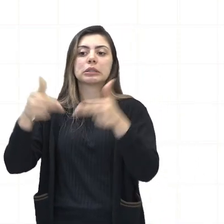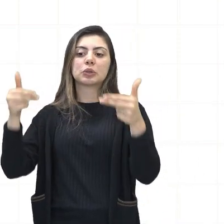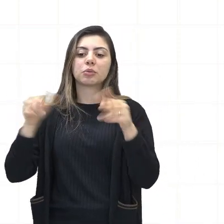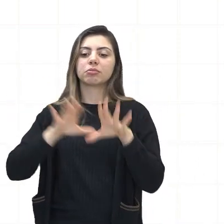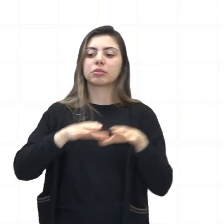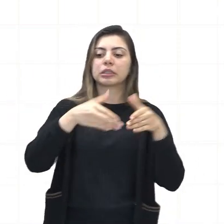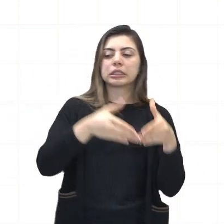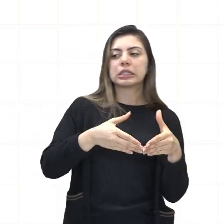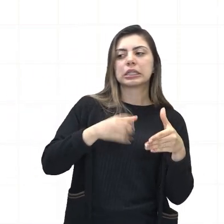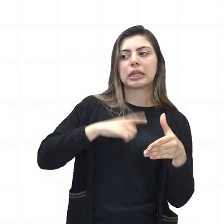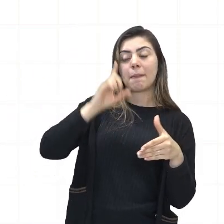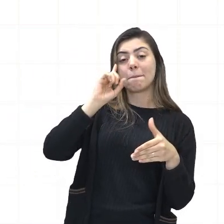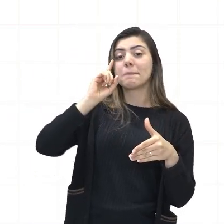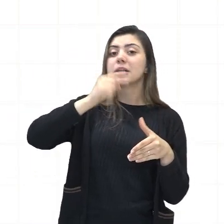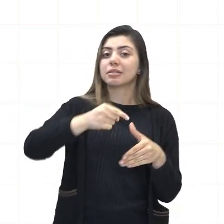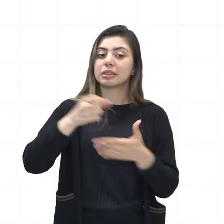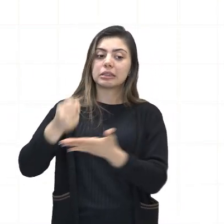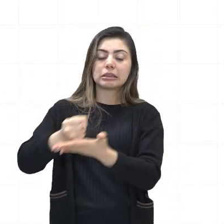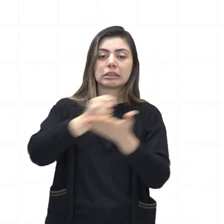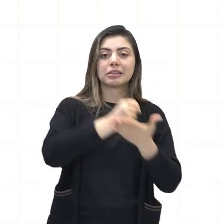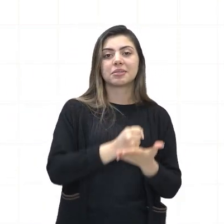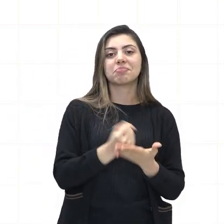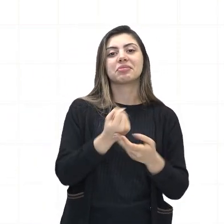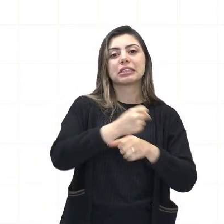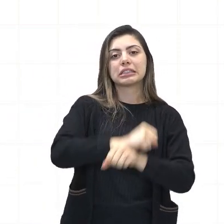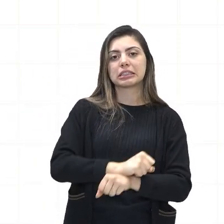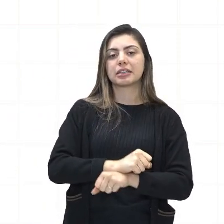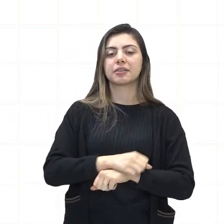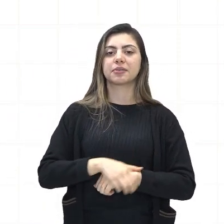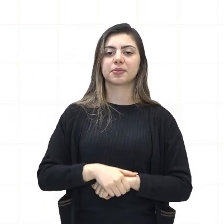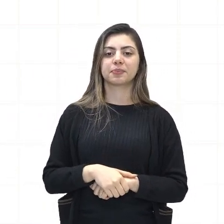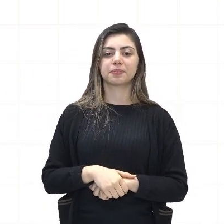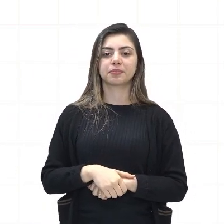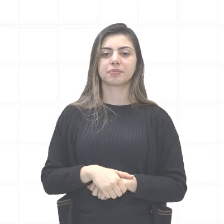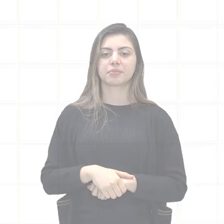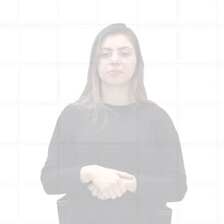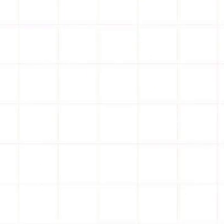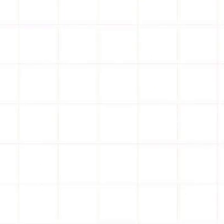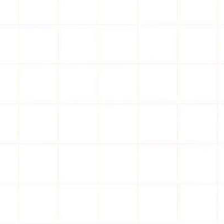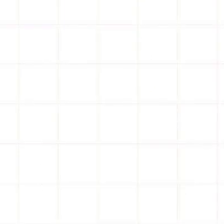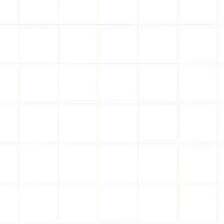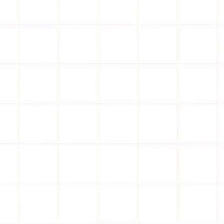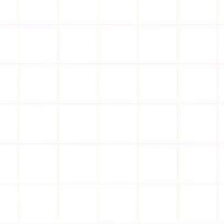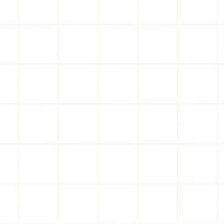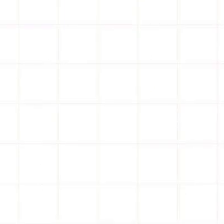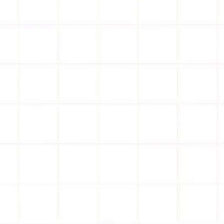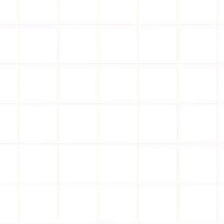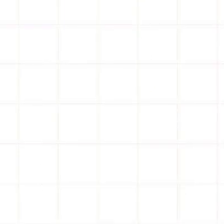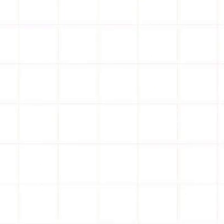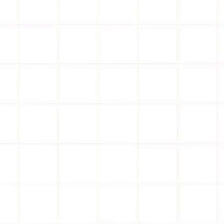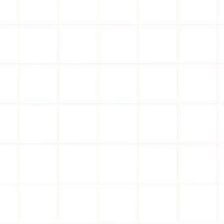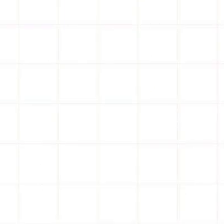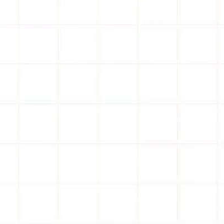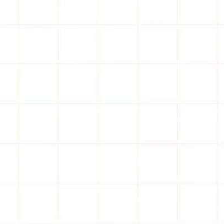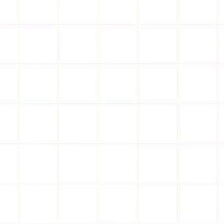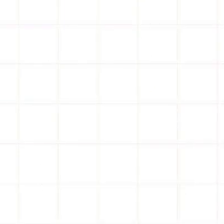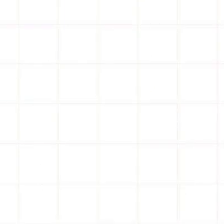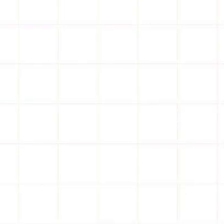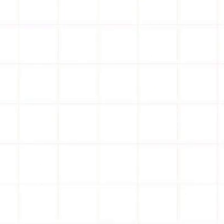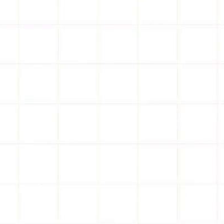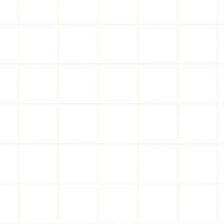também acabaram mandando para lá, né, como escravos, para outras áreas da América, né?